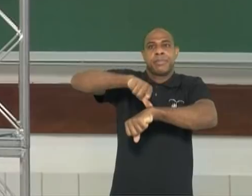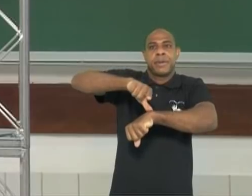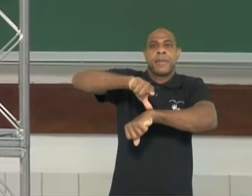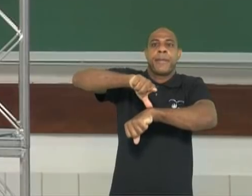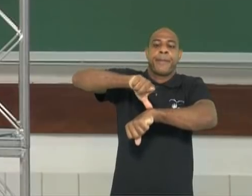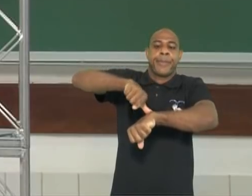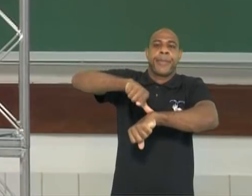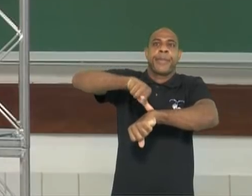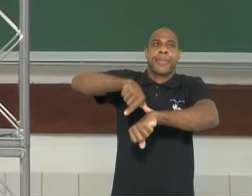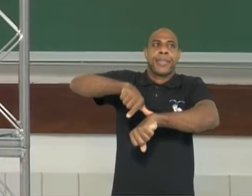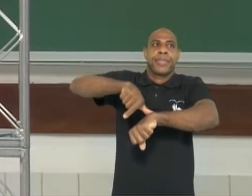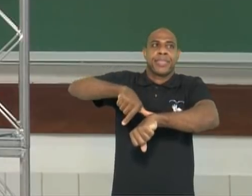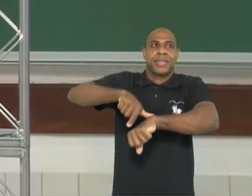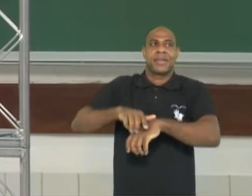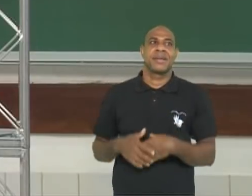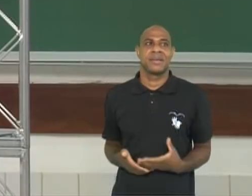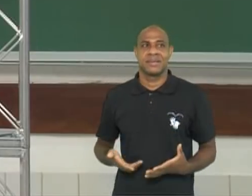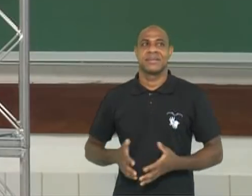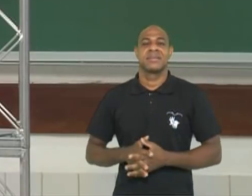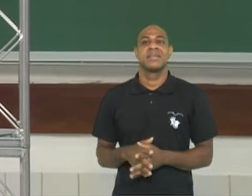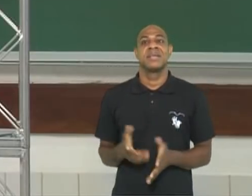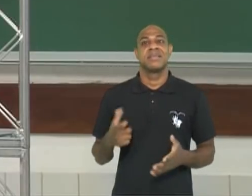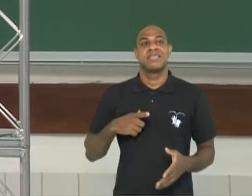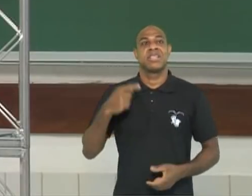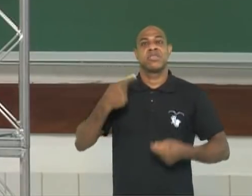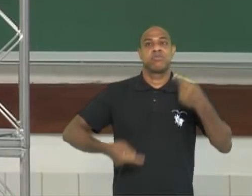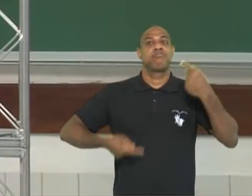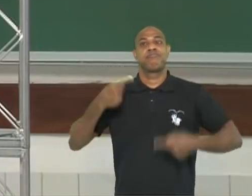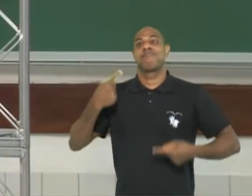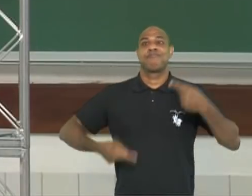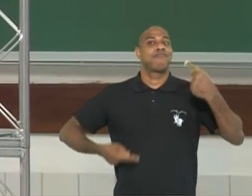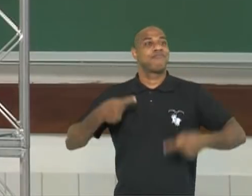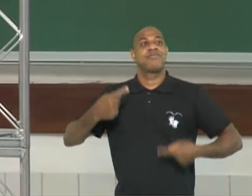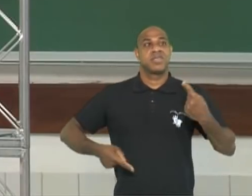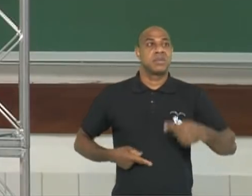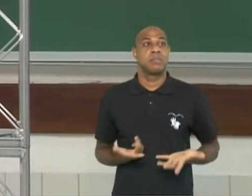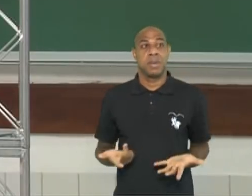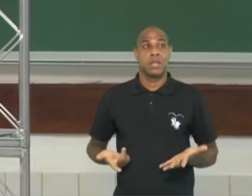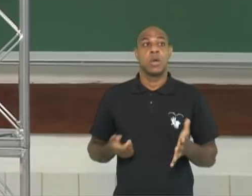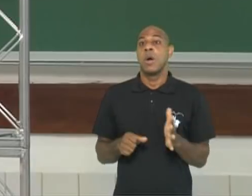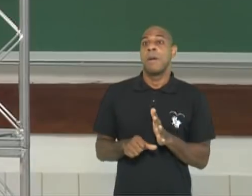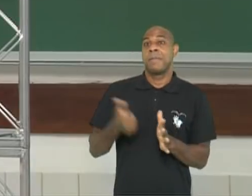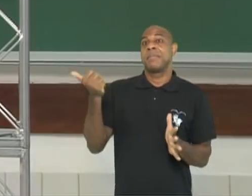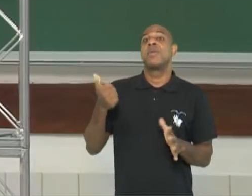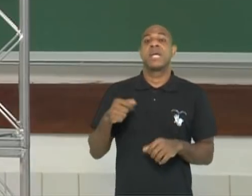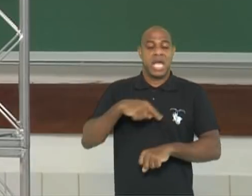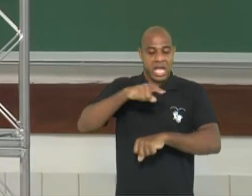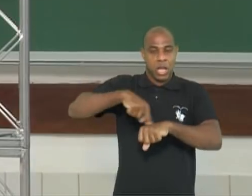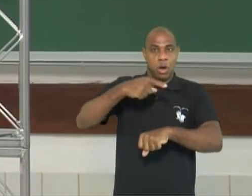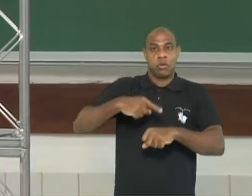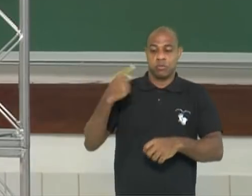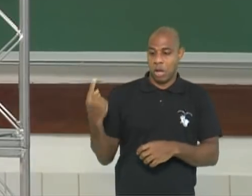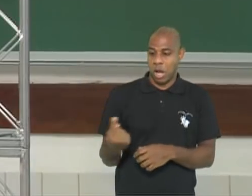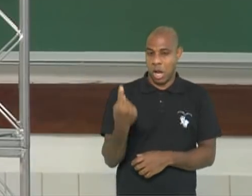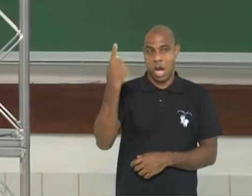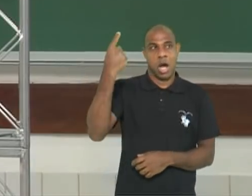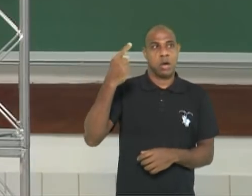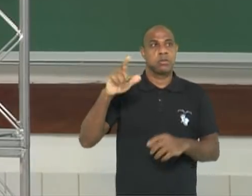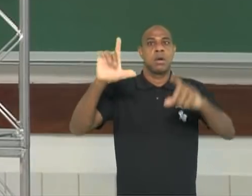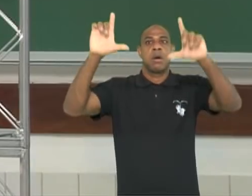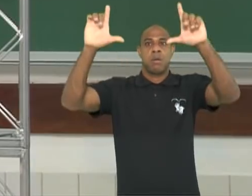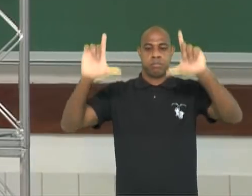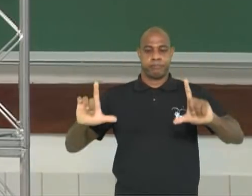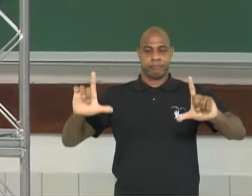suas pontualidades, inclusive, muito discutidas, mas os primeiros relógios gigantescos mecânicos, né, colocados nas